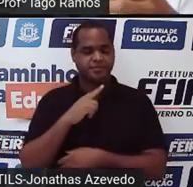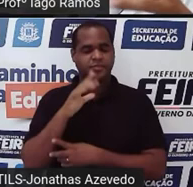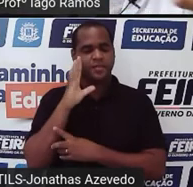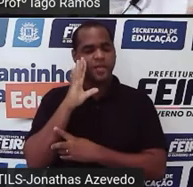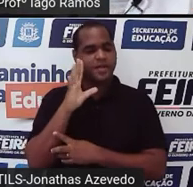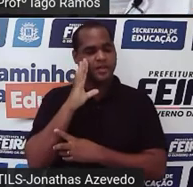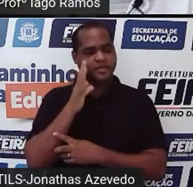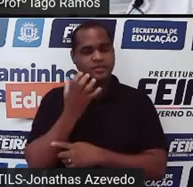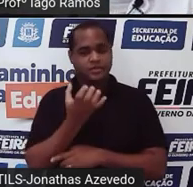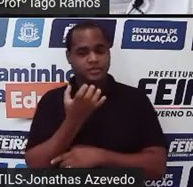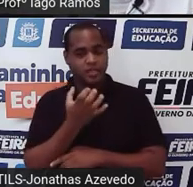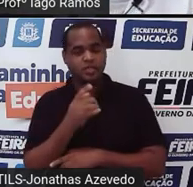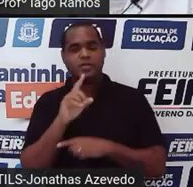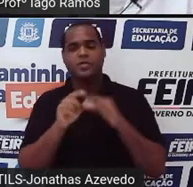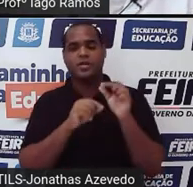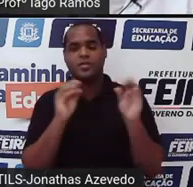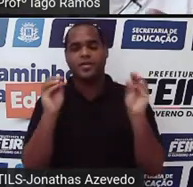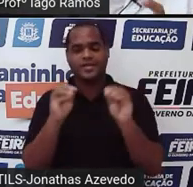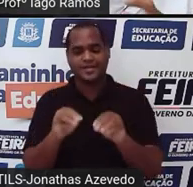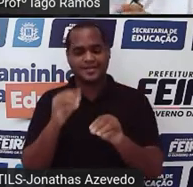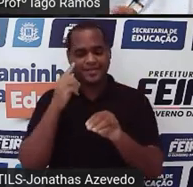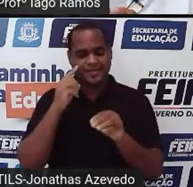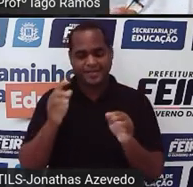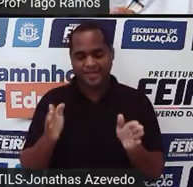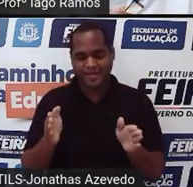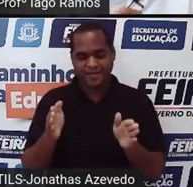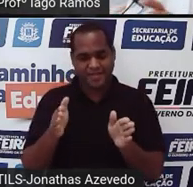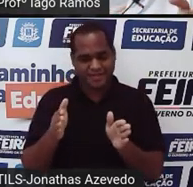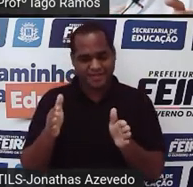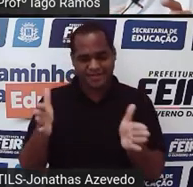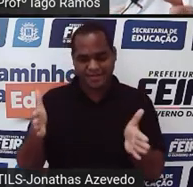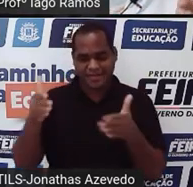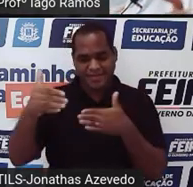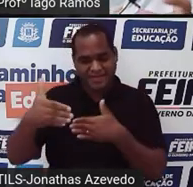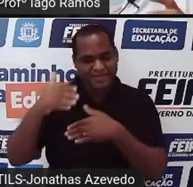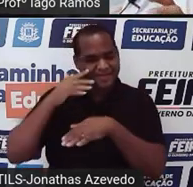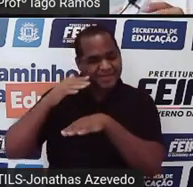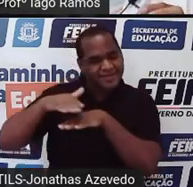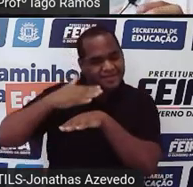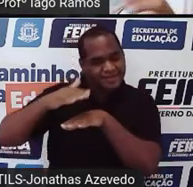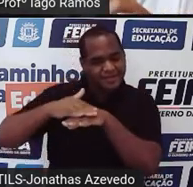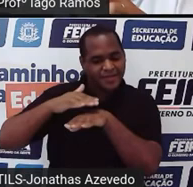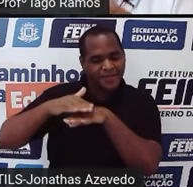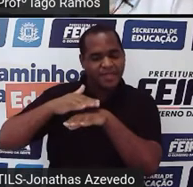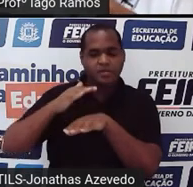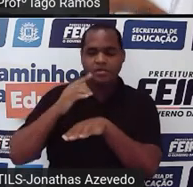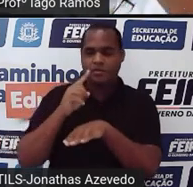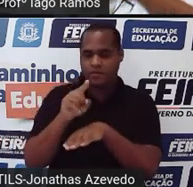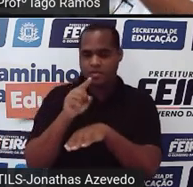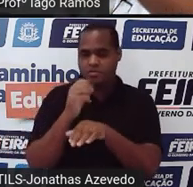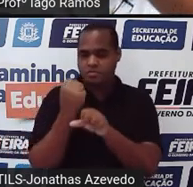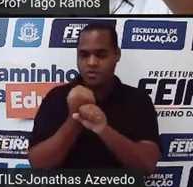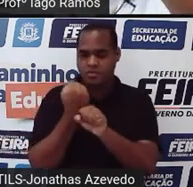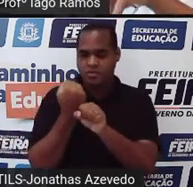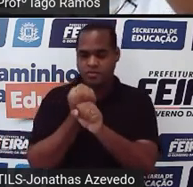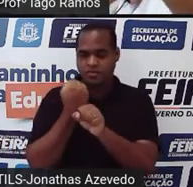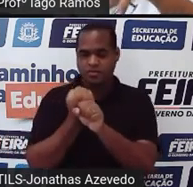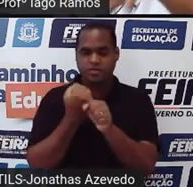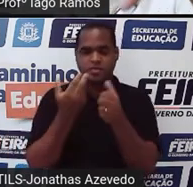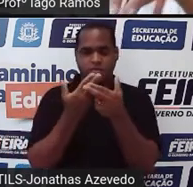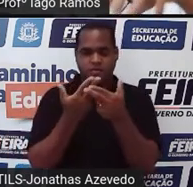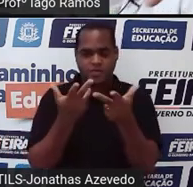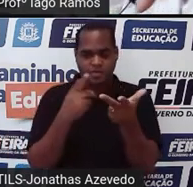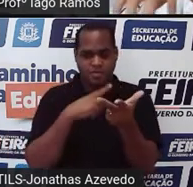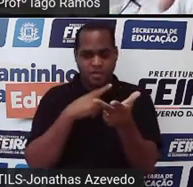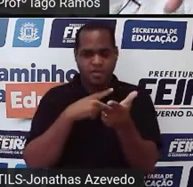quer pegar uma caixa de sapato e medir o volume dessa caixa de sapato aí a gente teria que está construindo cubinhos para